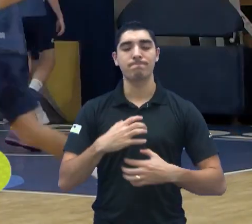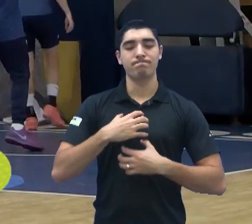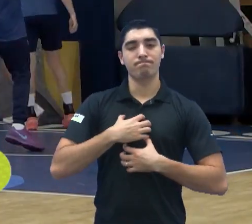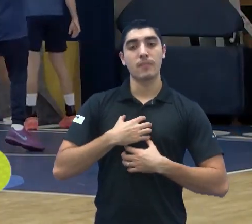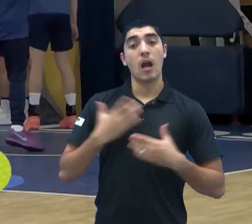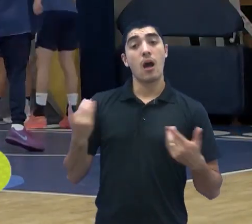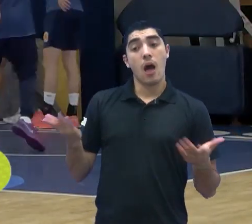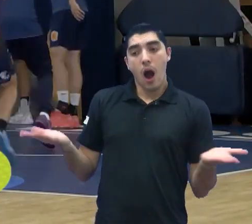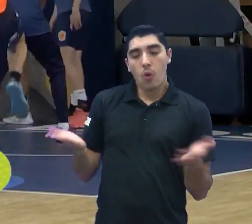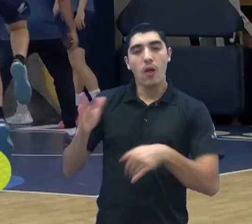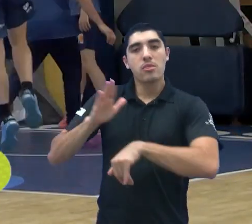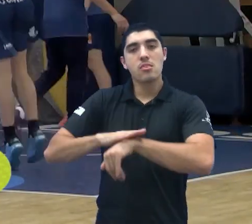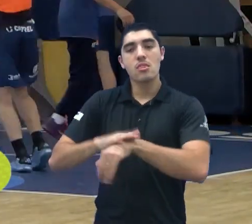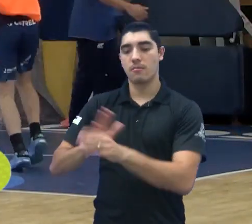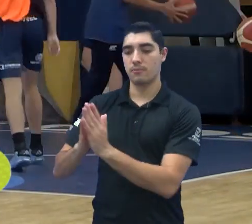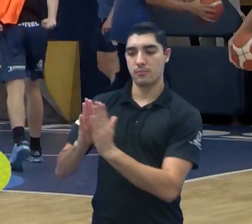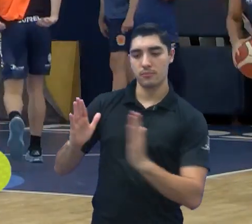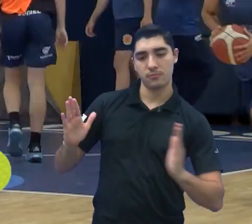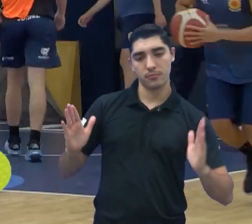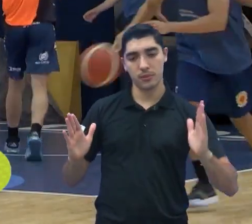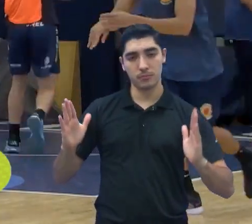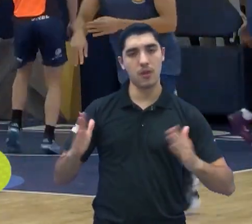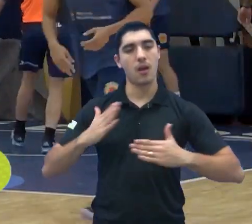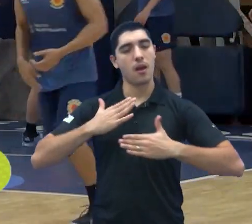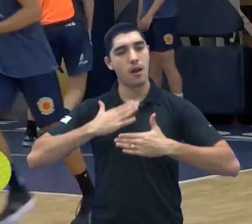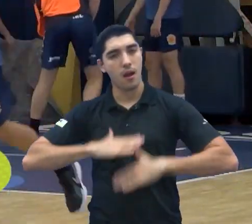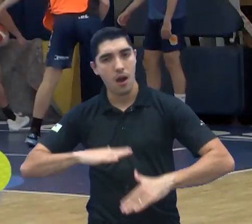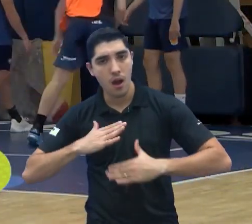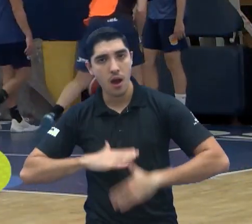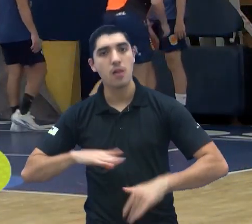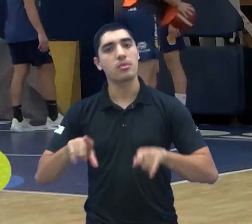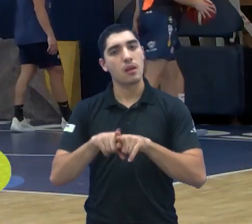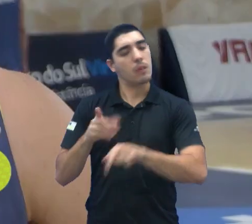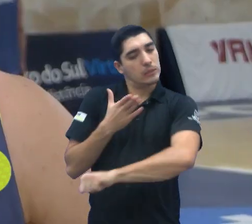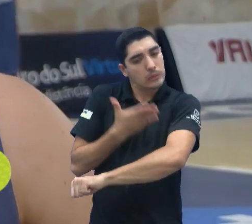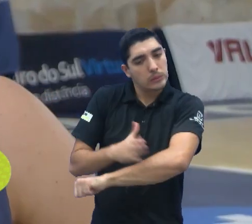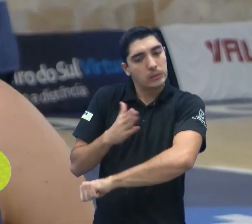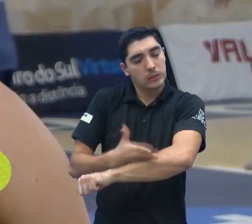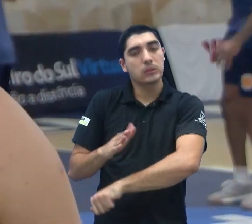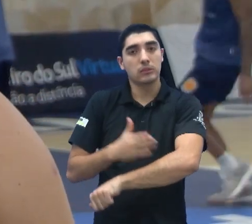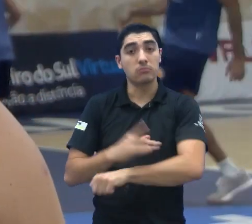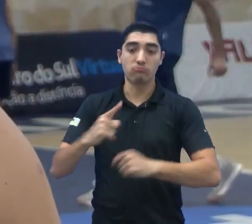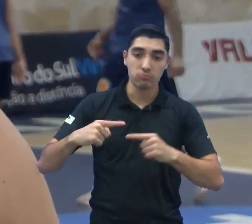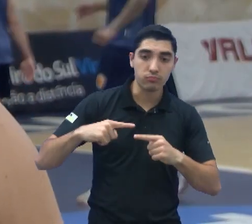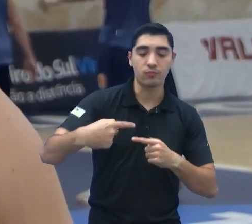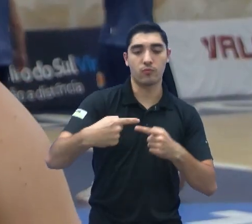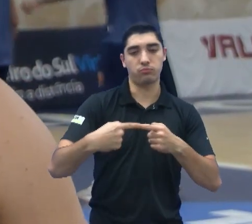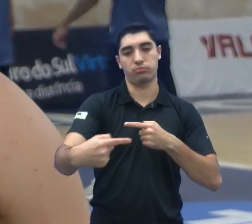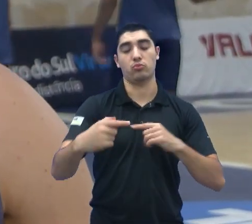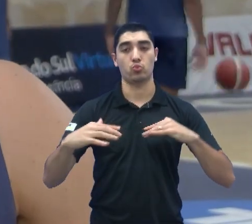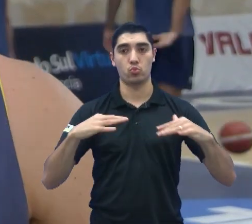tempo para descansar e treinar focando os próximos duelos do NBB. Acho que a nossa